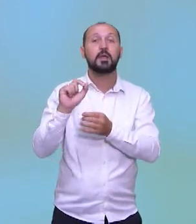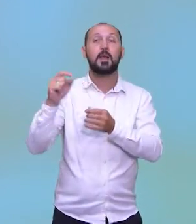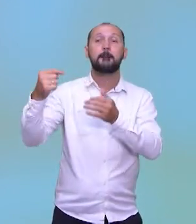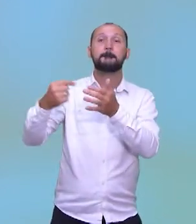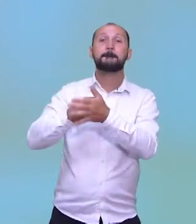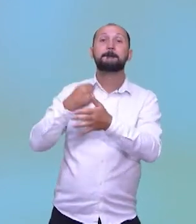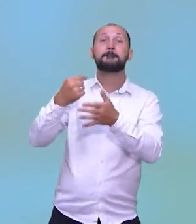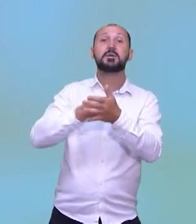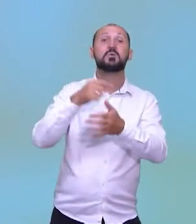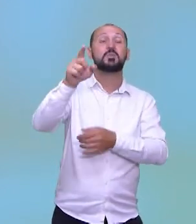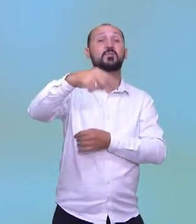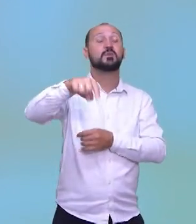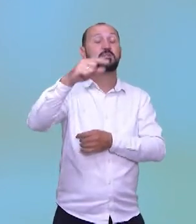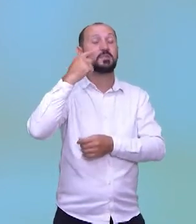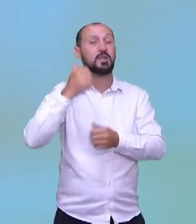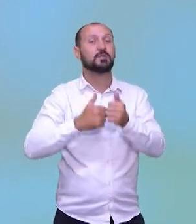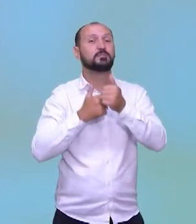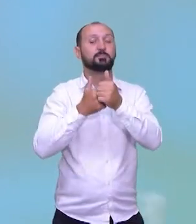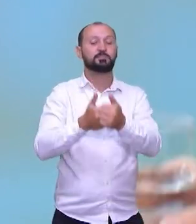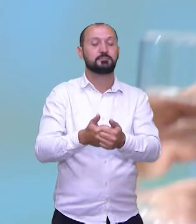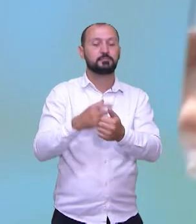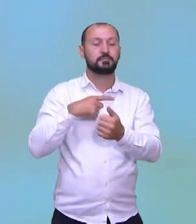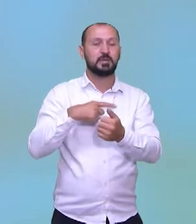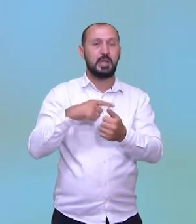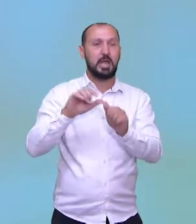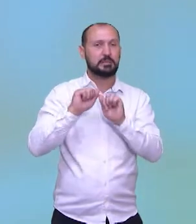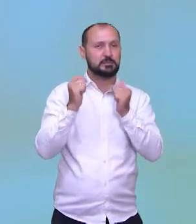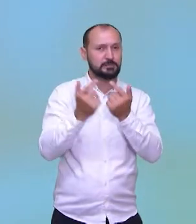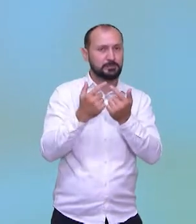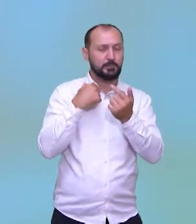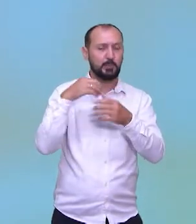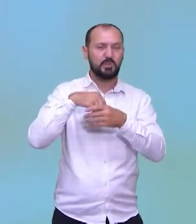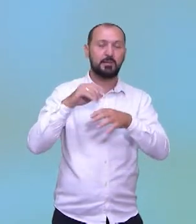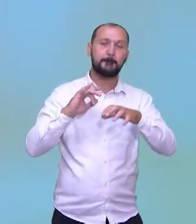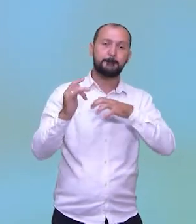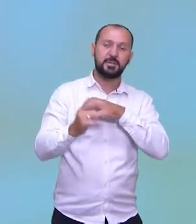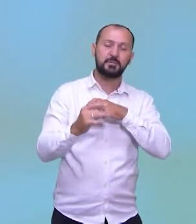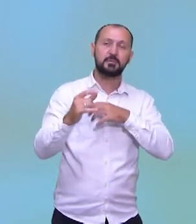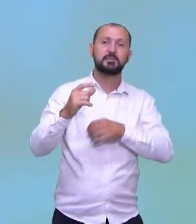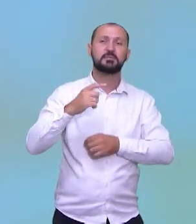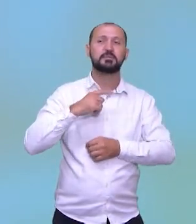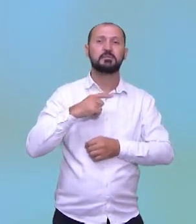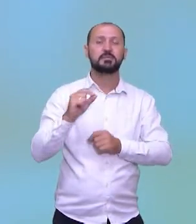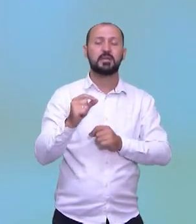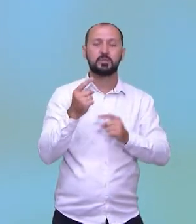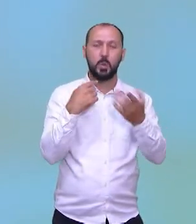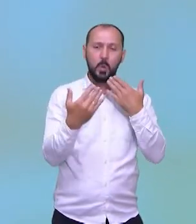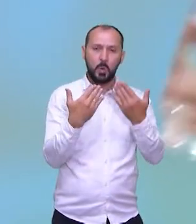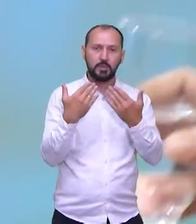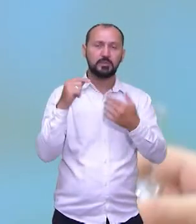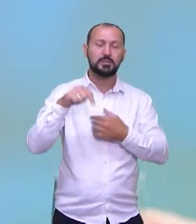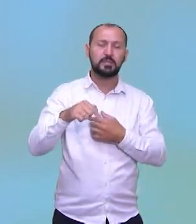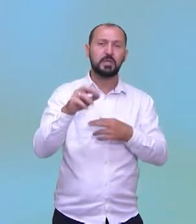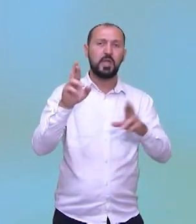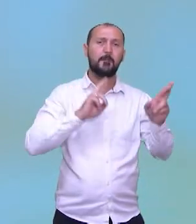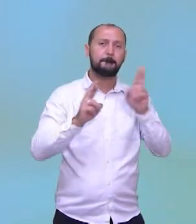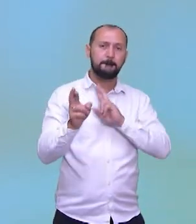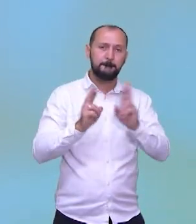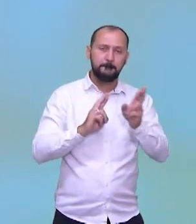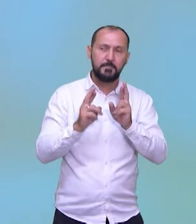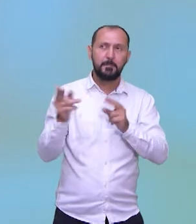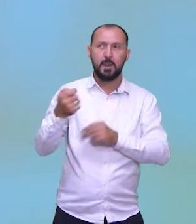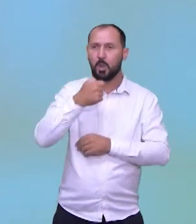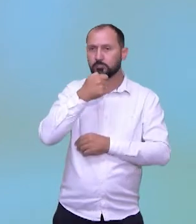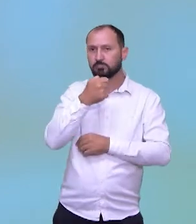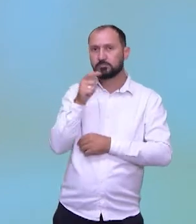as perguntas que vocês que seguem a Assembleia Legislativa nas mídias sociais seriam debatidas aqui e